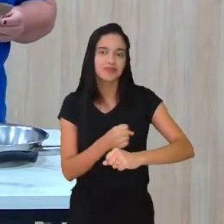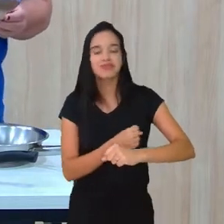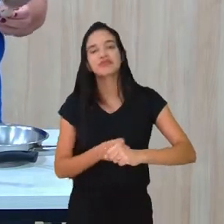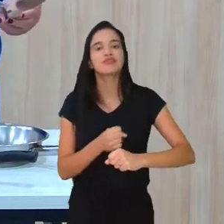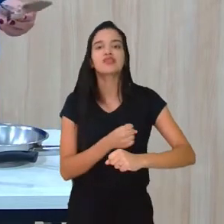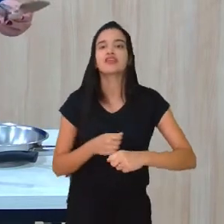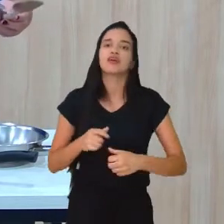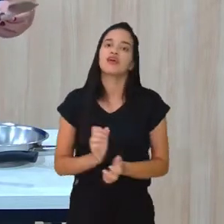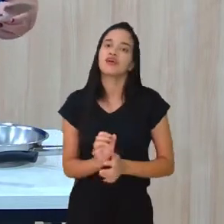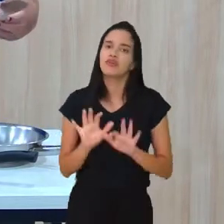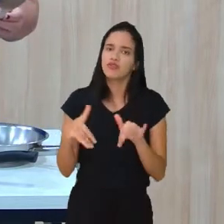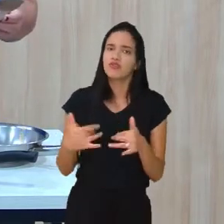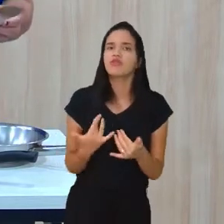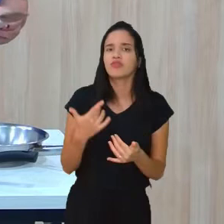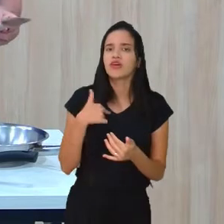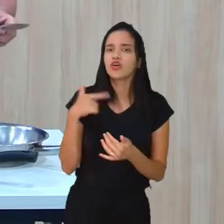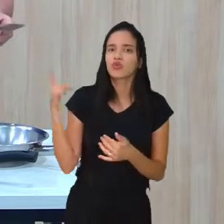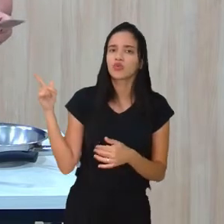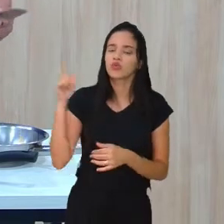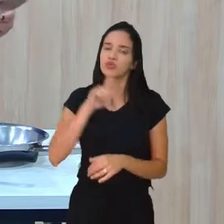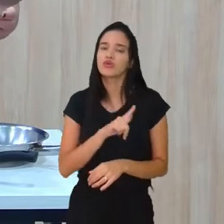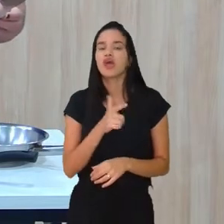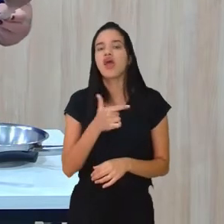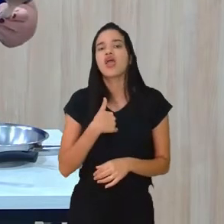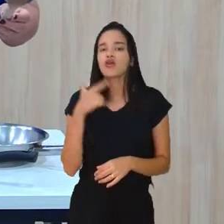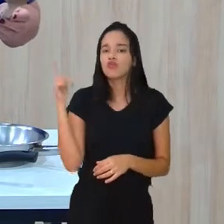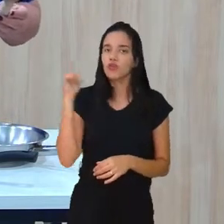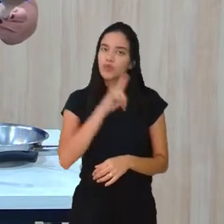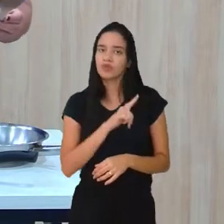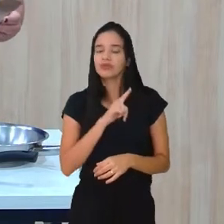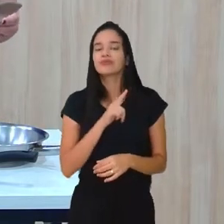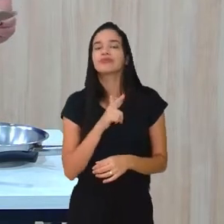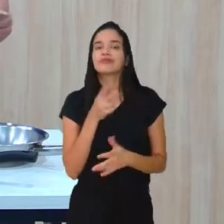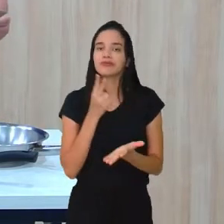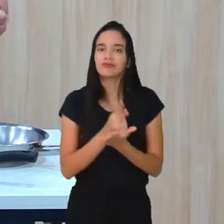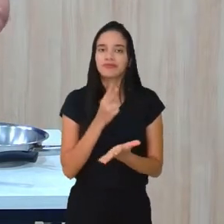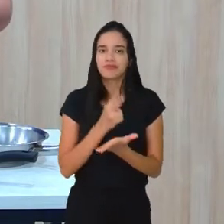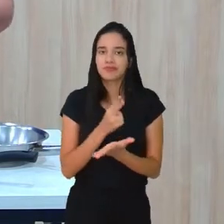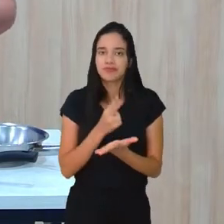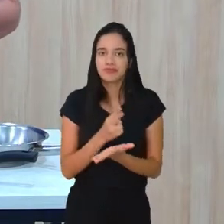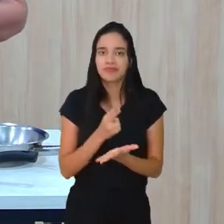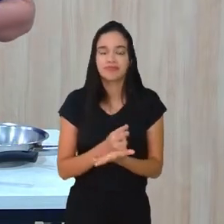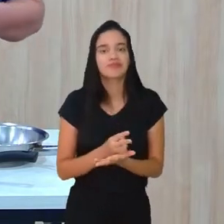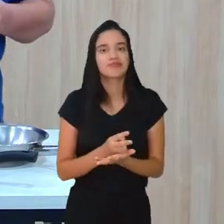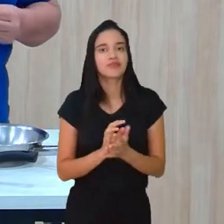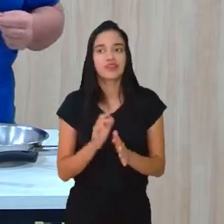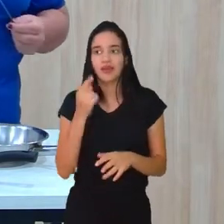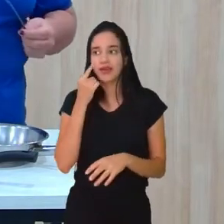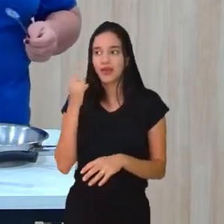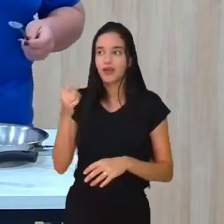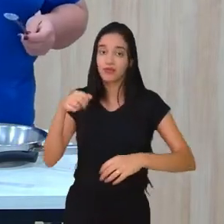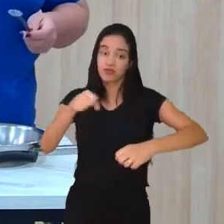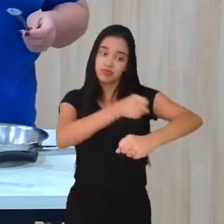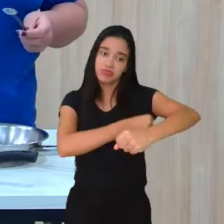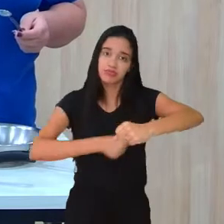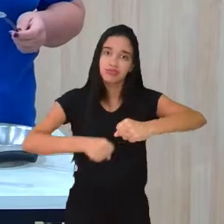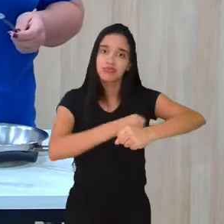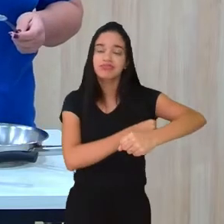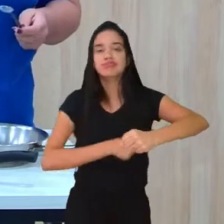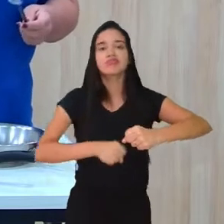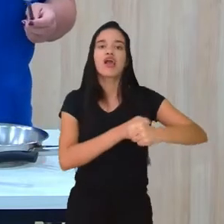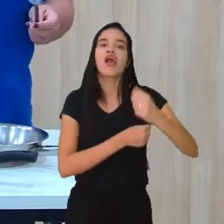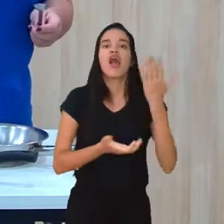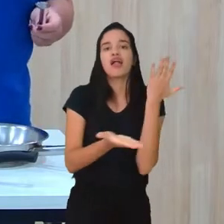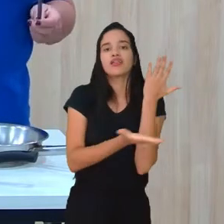aqui, a de silicone, ela vai aguentar. E eu vou conseguir mexer o tempo inteiro, quanto tempo for necessário, até a canjica. Aqui, a de